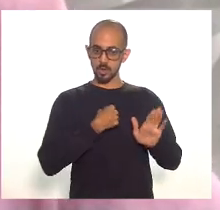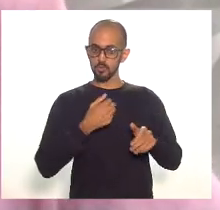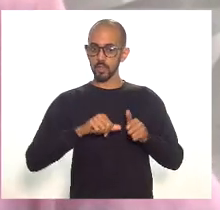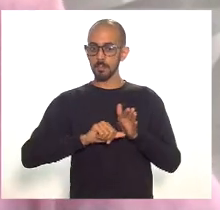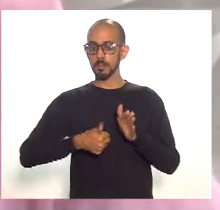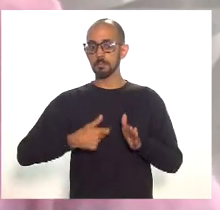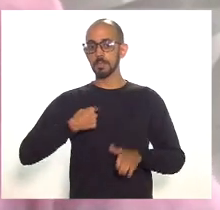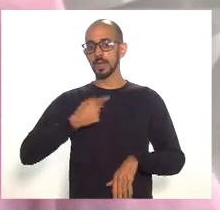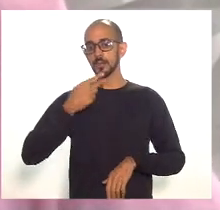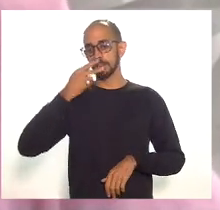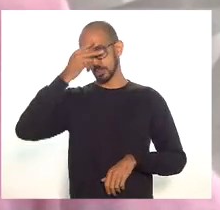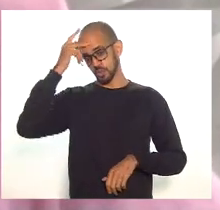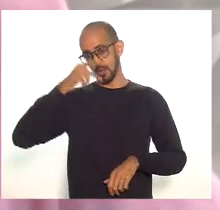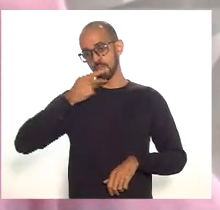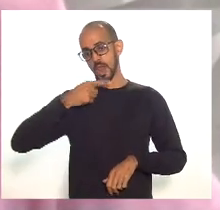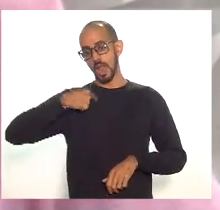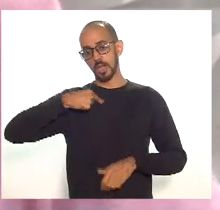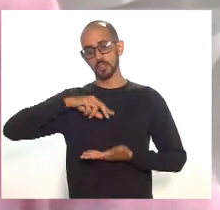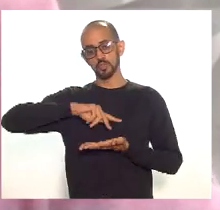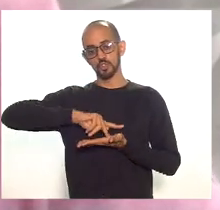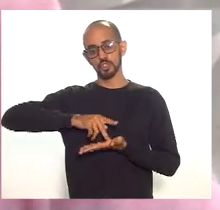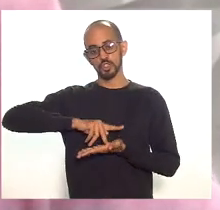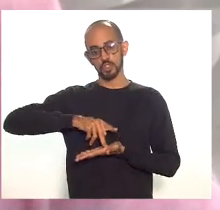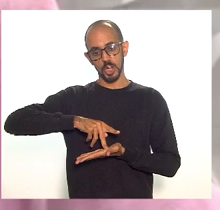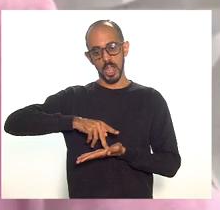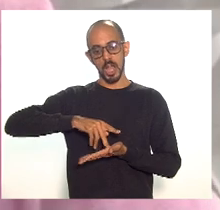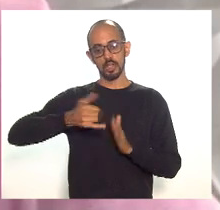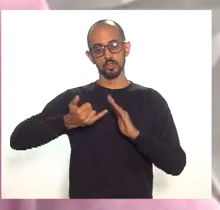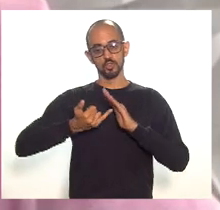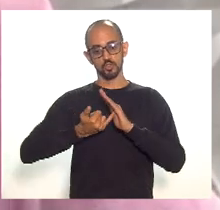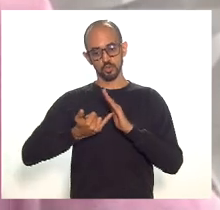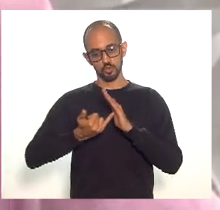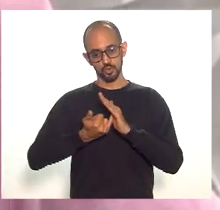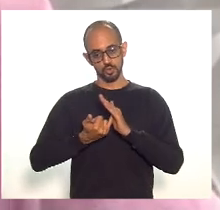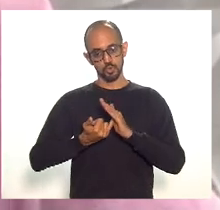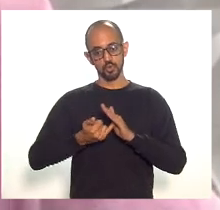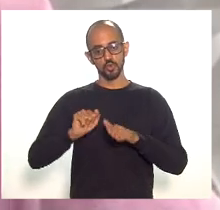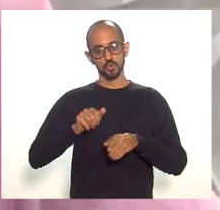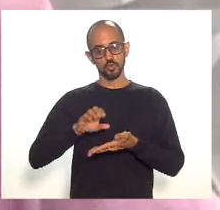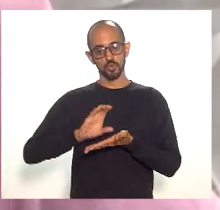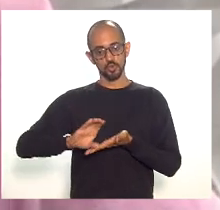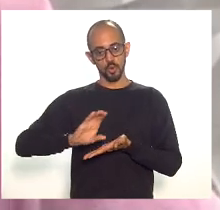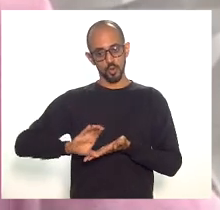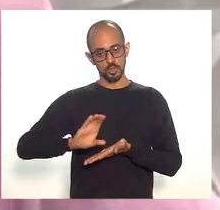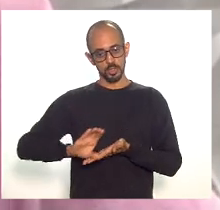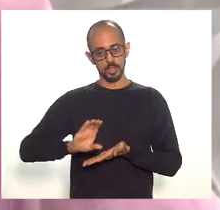dizer, né, que os sindicatos, que os institutos, que os